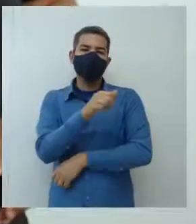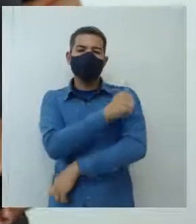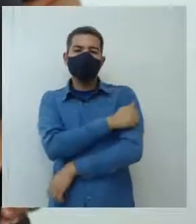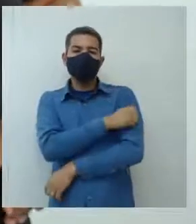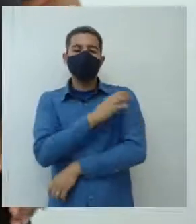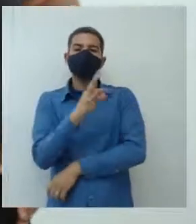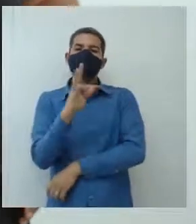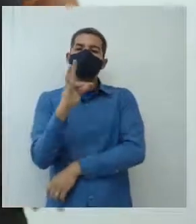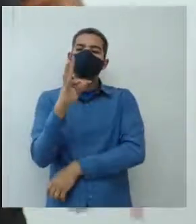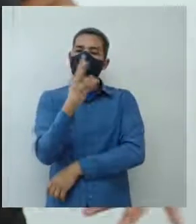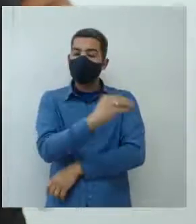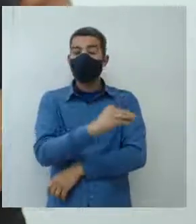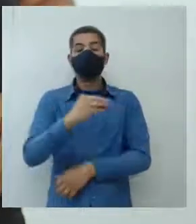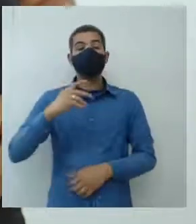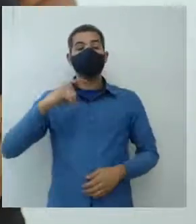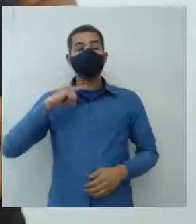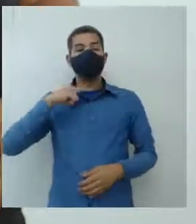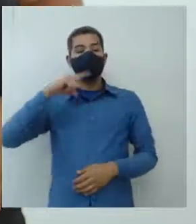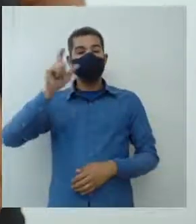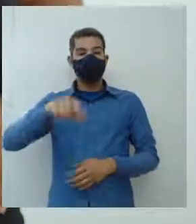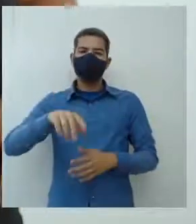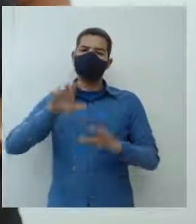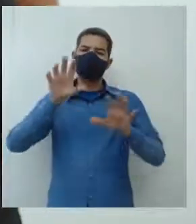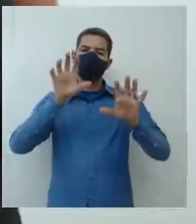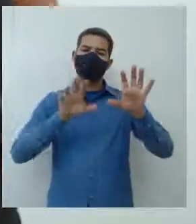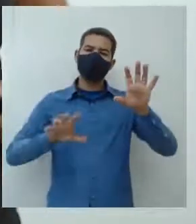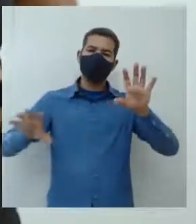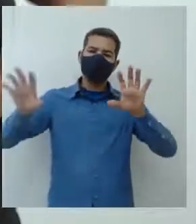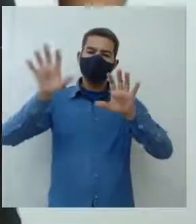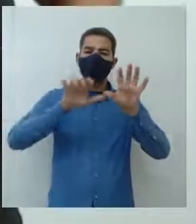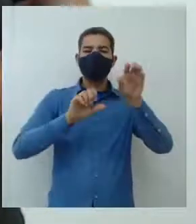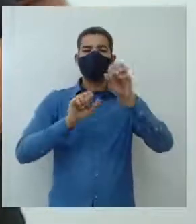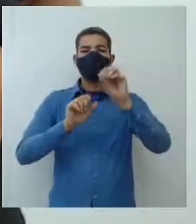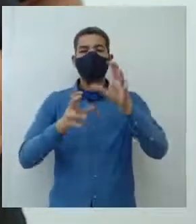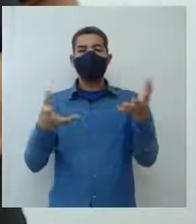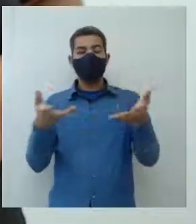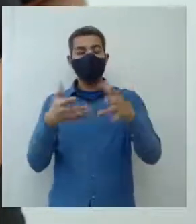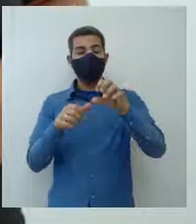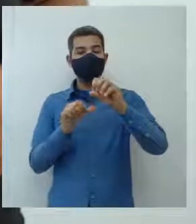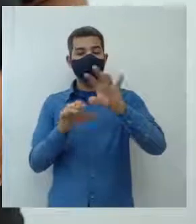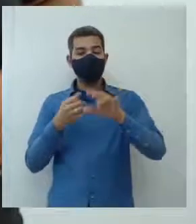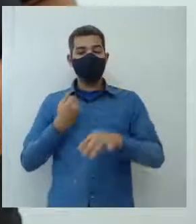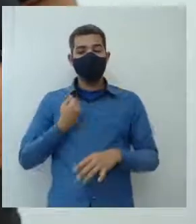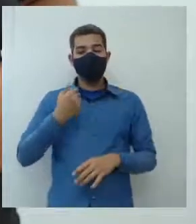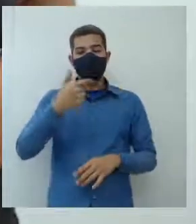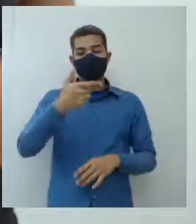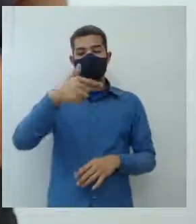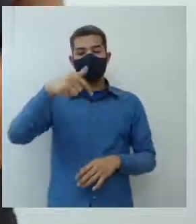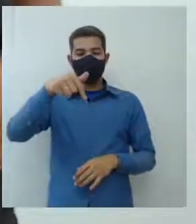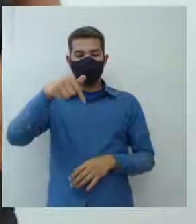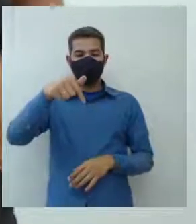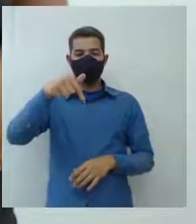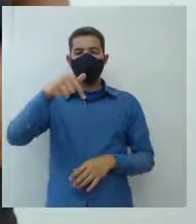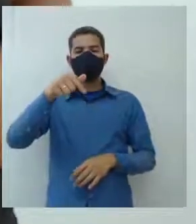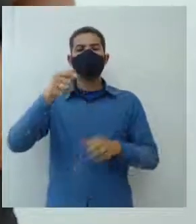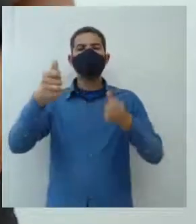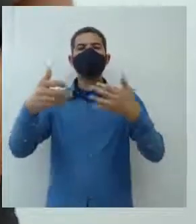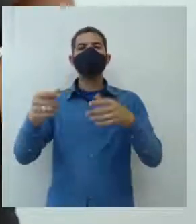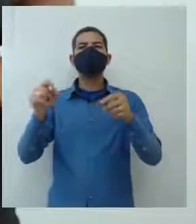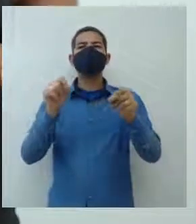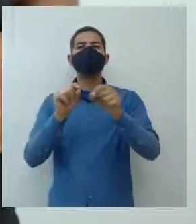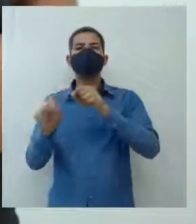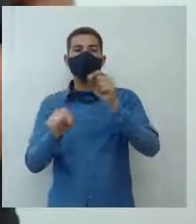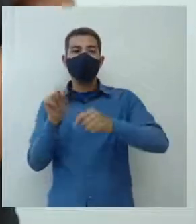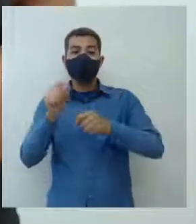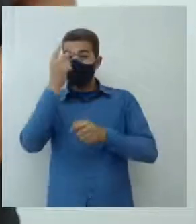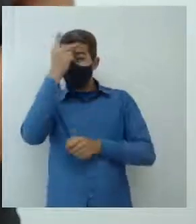fazem parte aí dessa rede educacional. E hoje a gente vai trabalhar a aula 27, falar um pouco sobre desigualdades do acesso aos